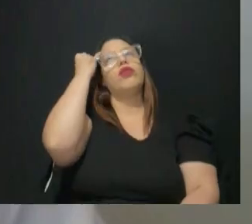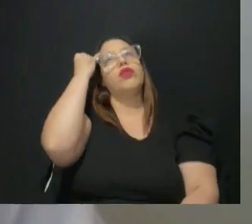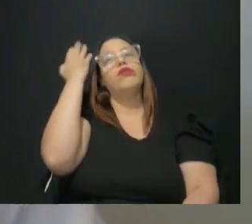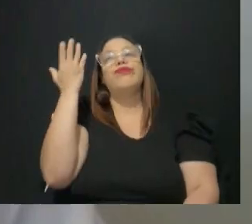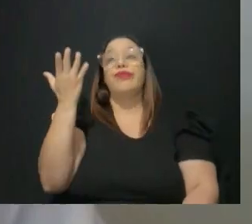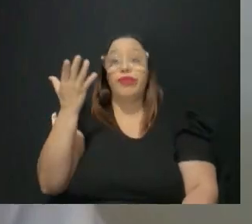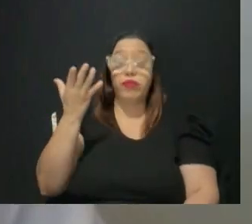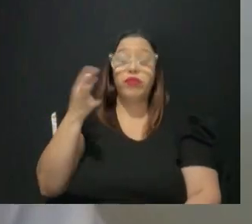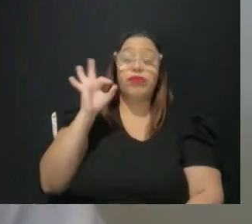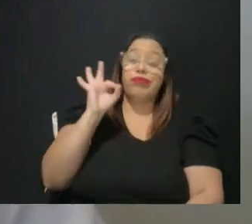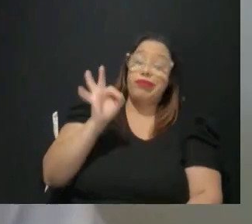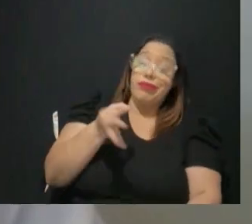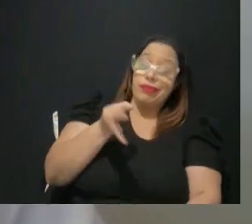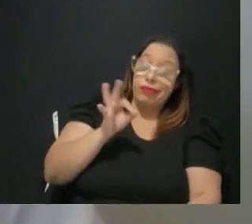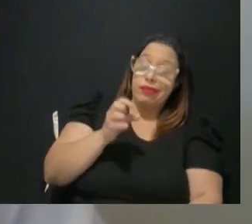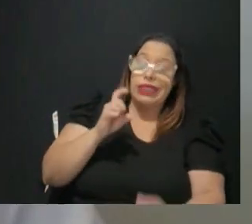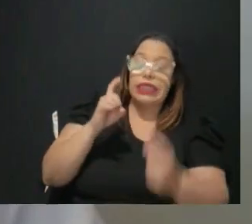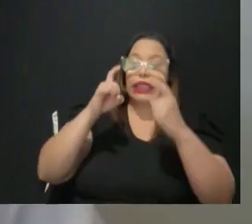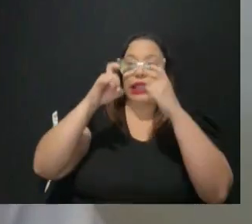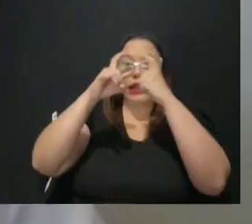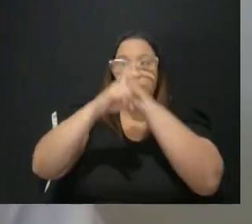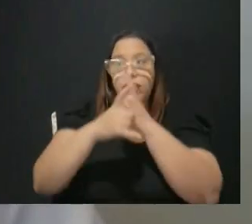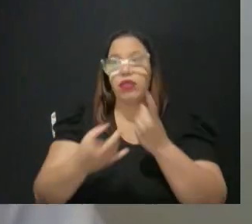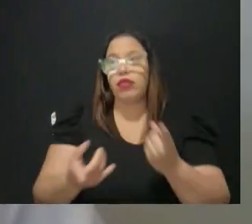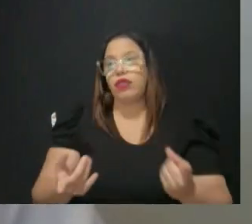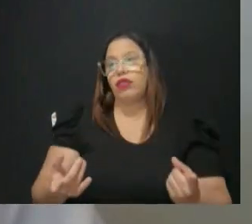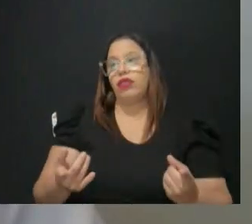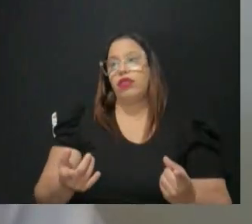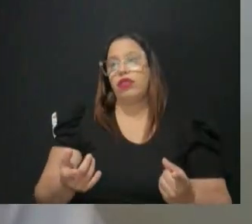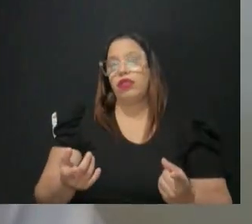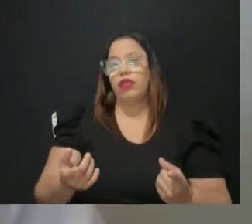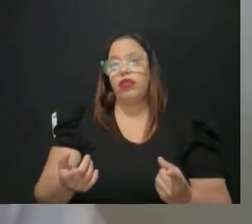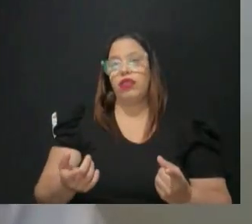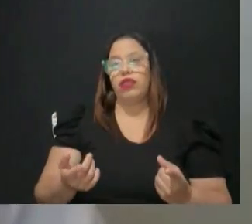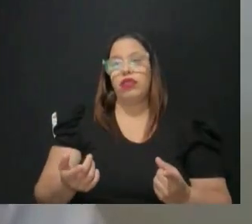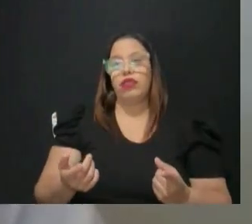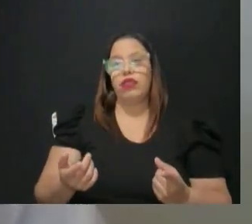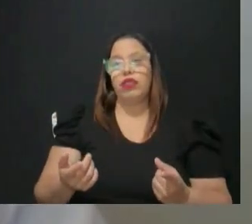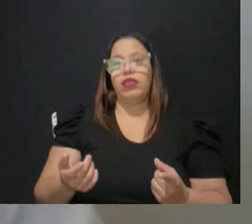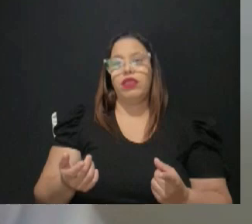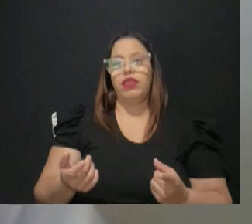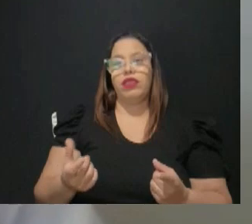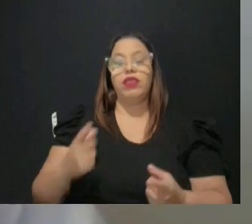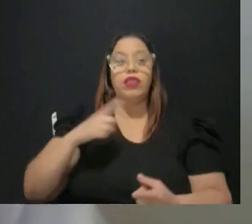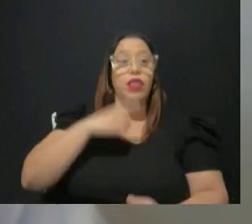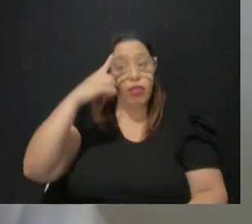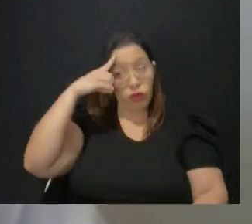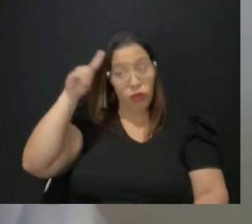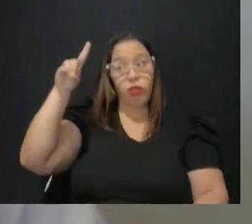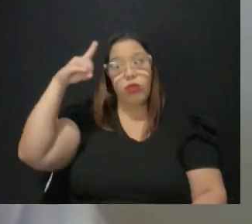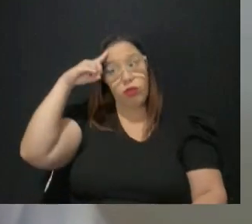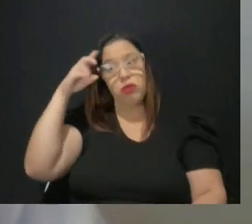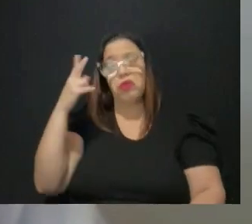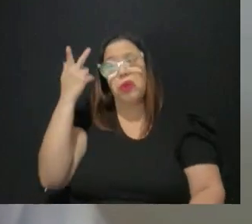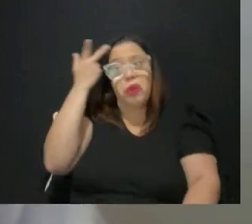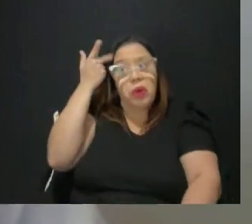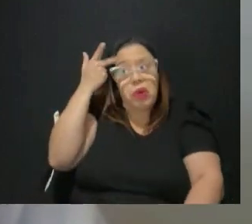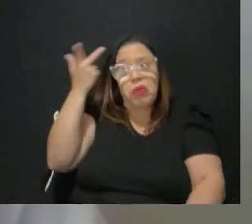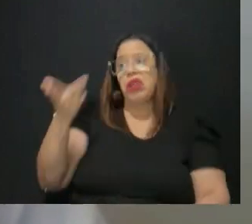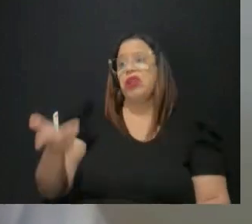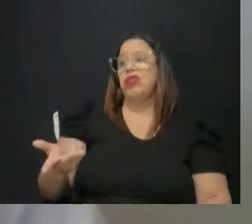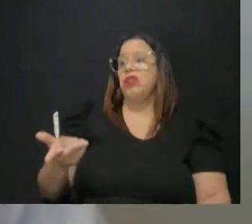óbvios da pandemia, pela dificuldade de você ter o seu dia a dia normal,